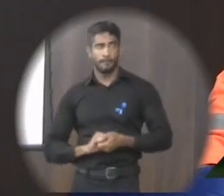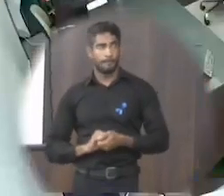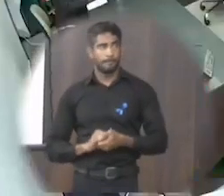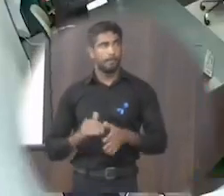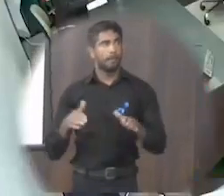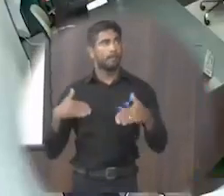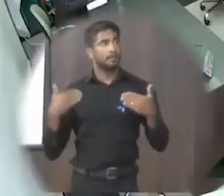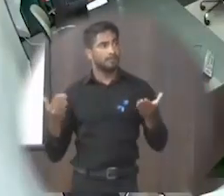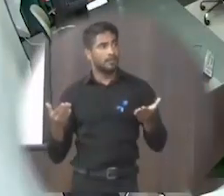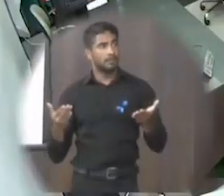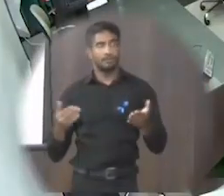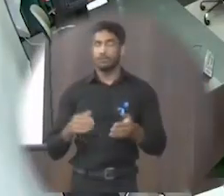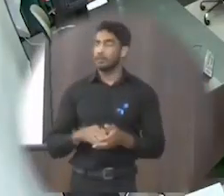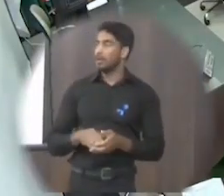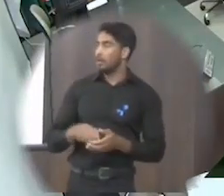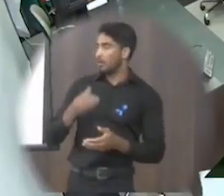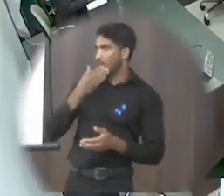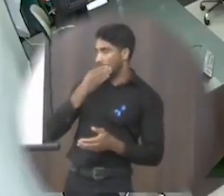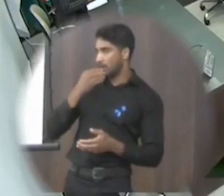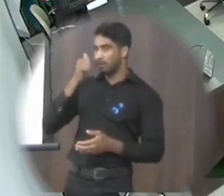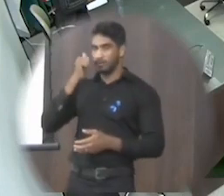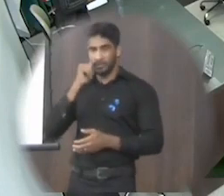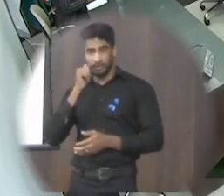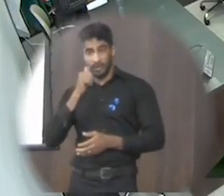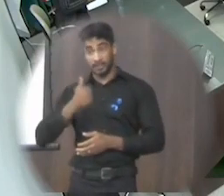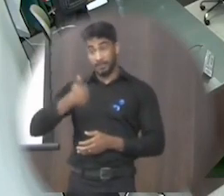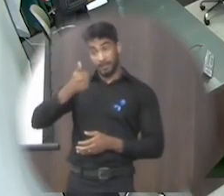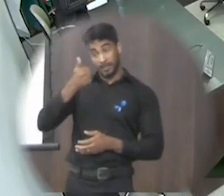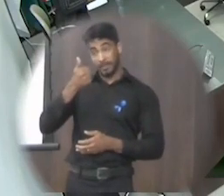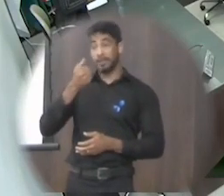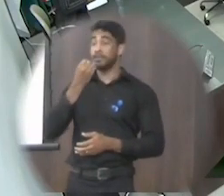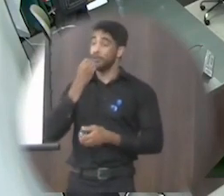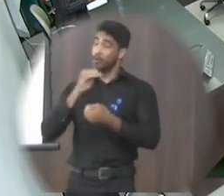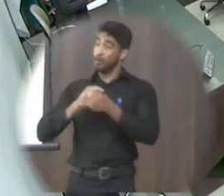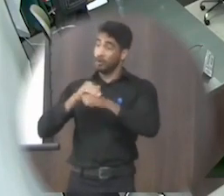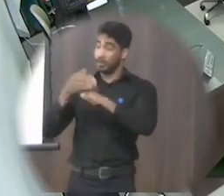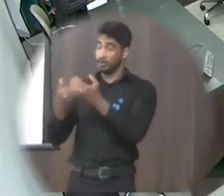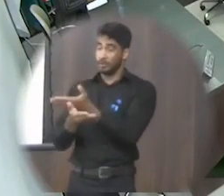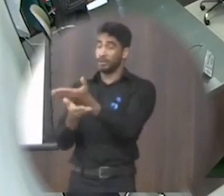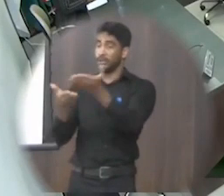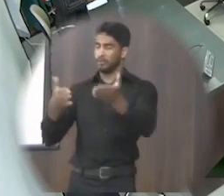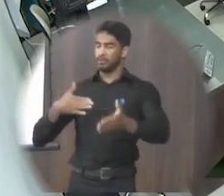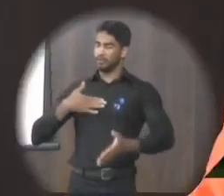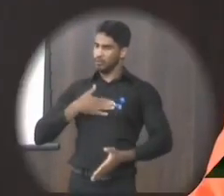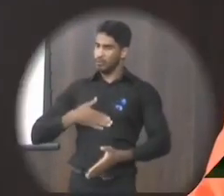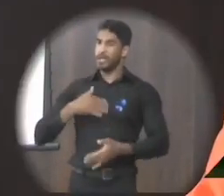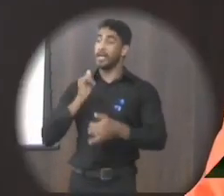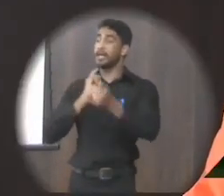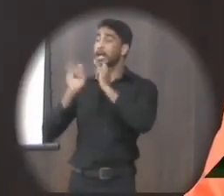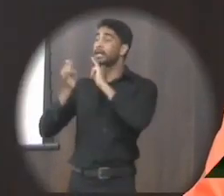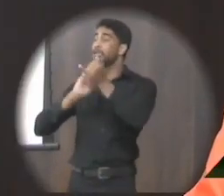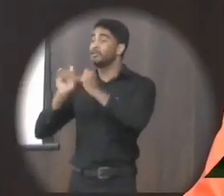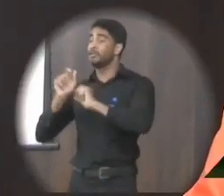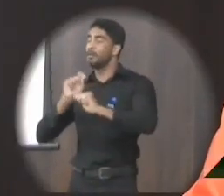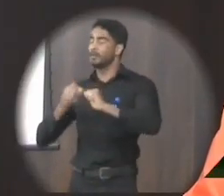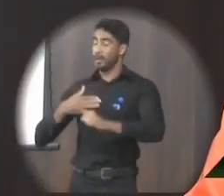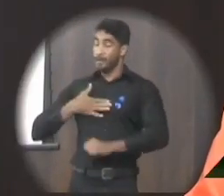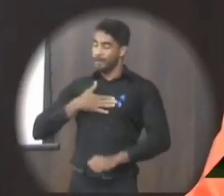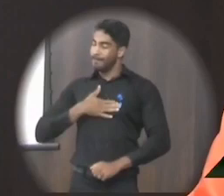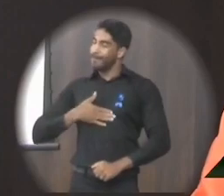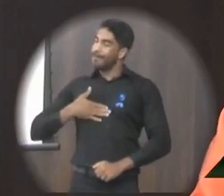senhores, senhoras, primeiramente boa noite. Gostaria de informar que é um